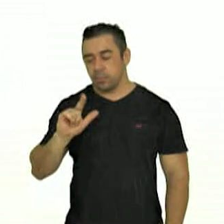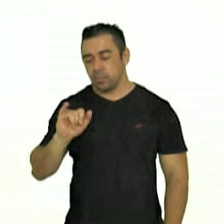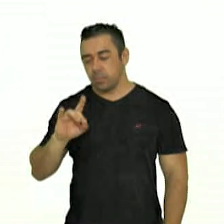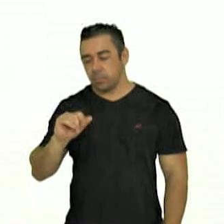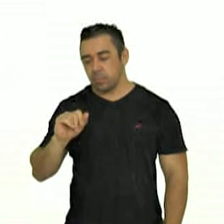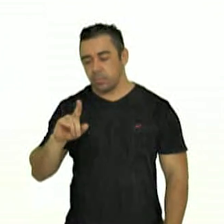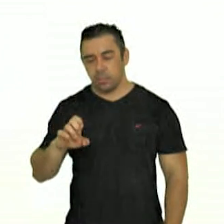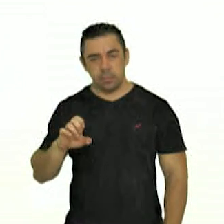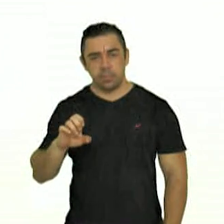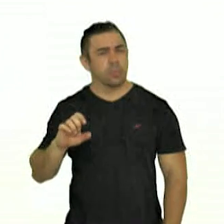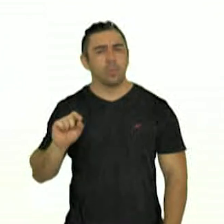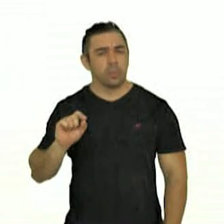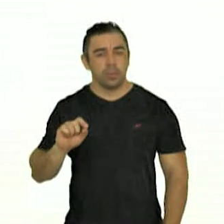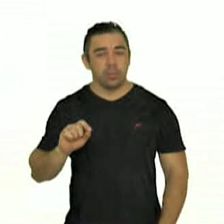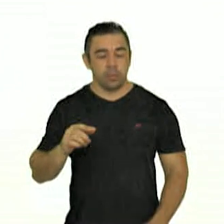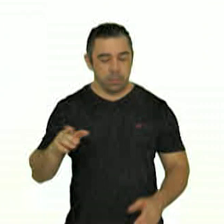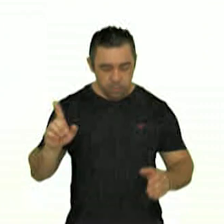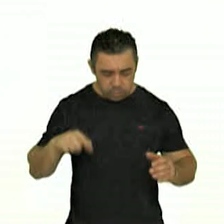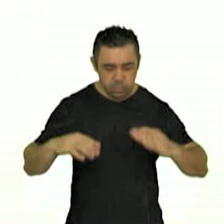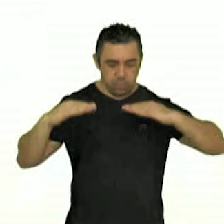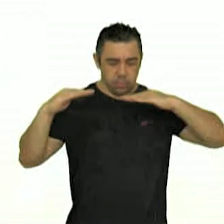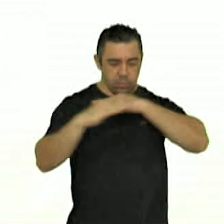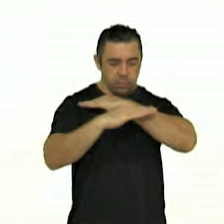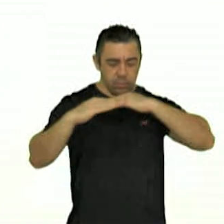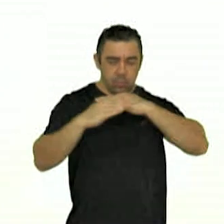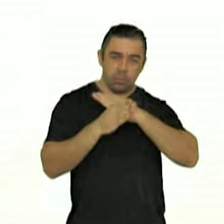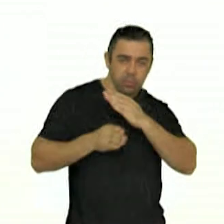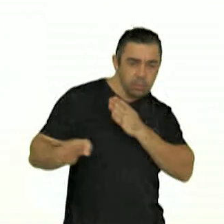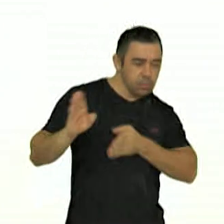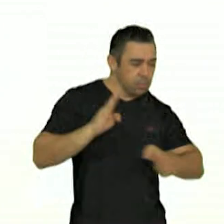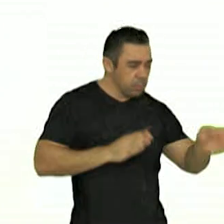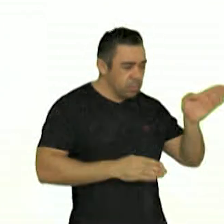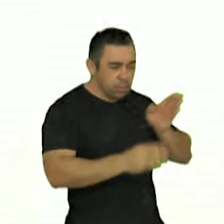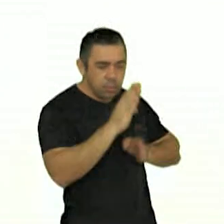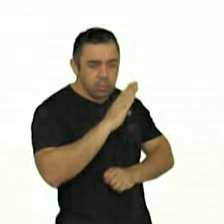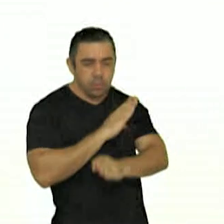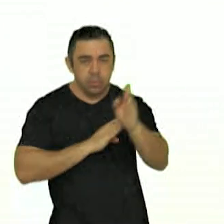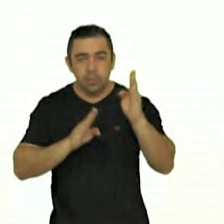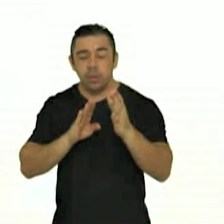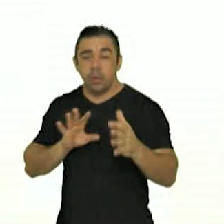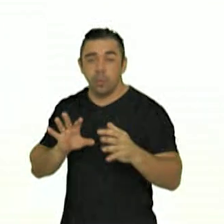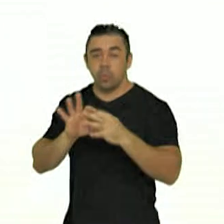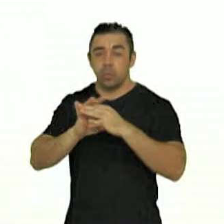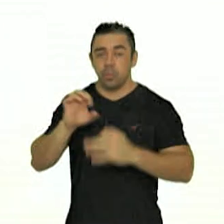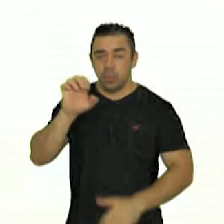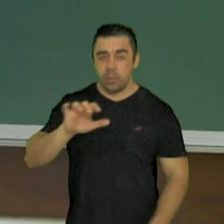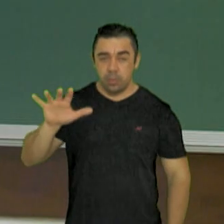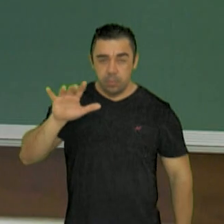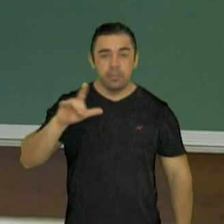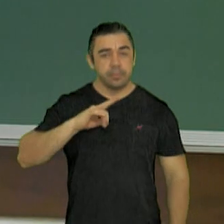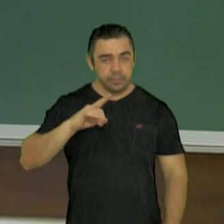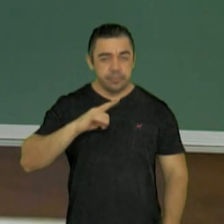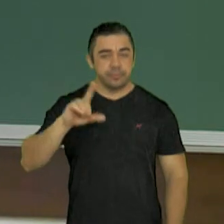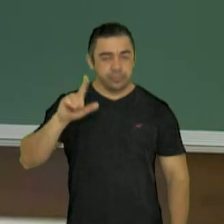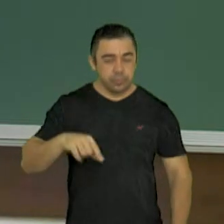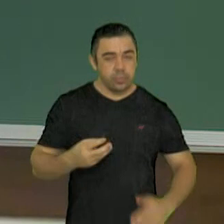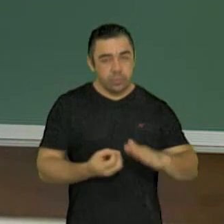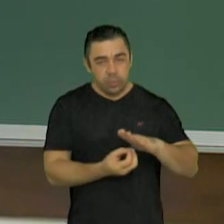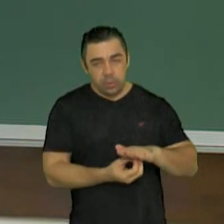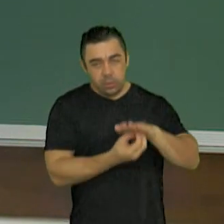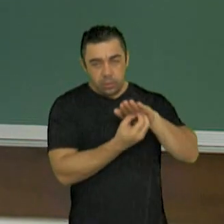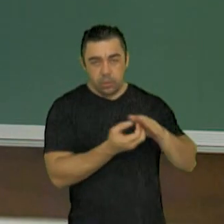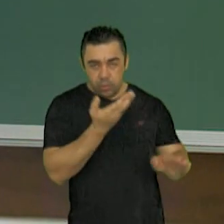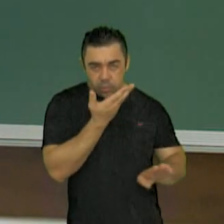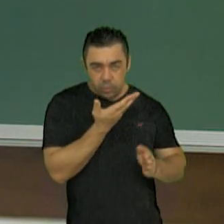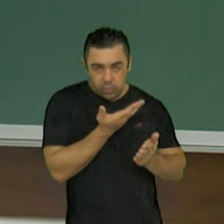malha viária, do tráfego, e a União Europeia tem um setor, né, um setor que cuida